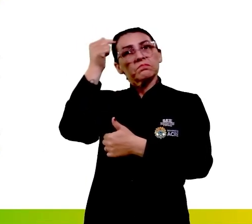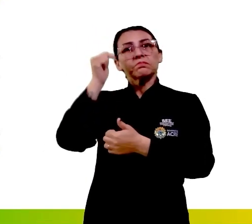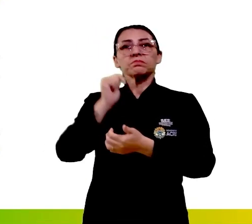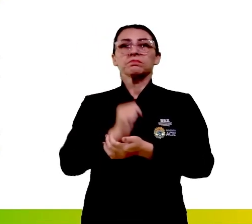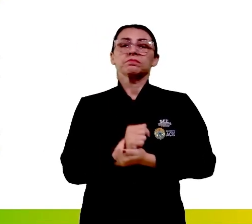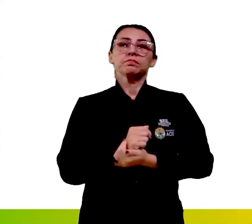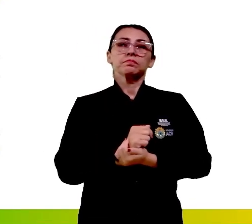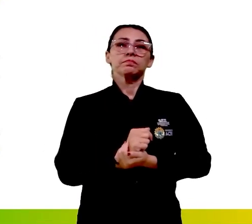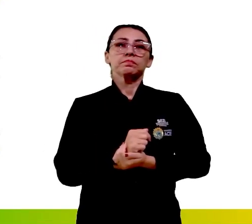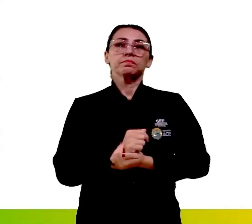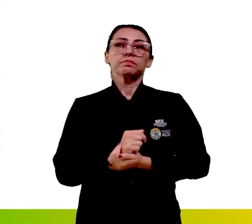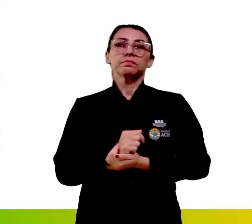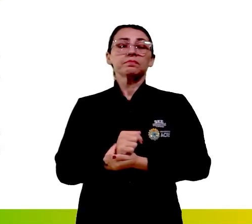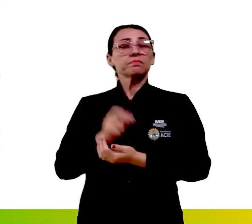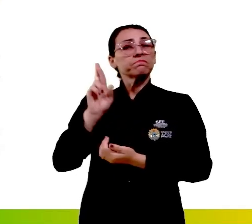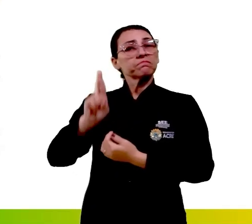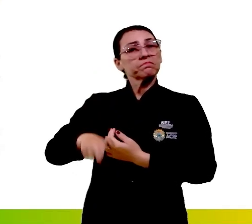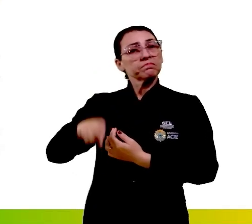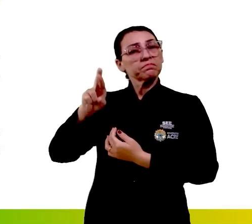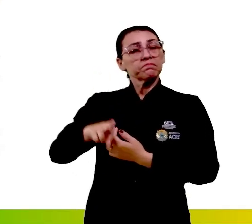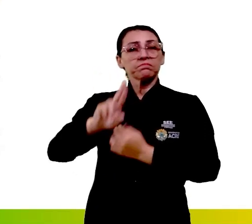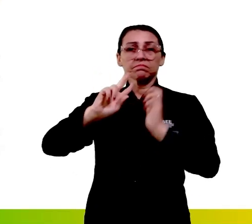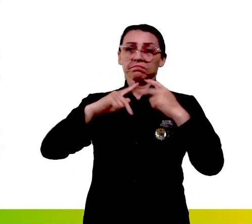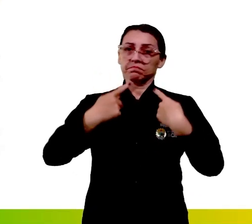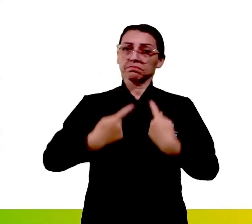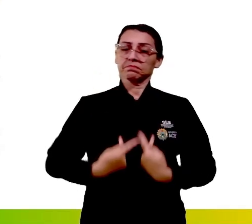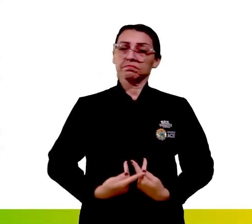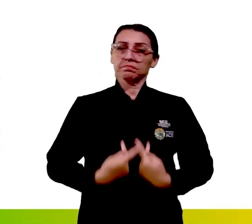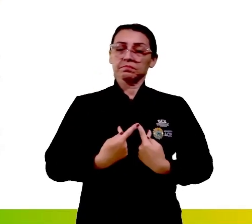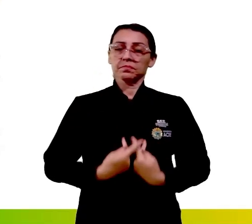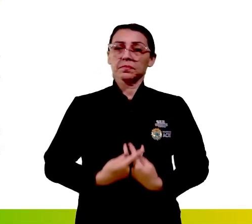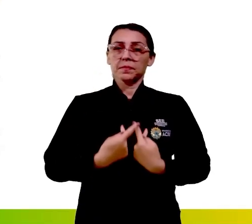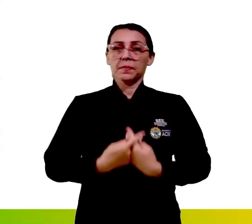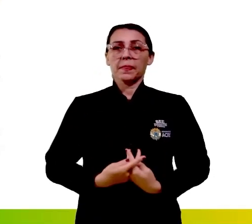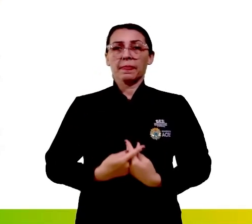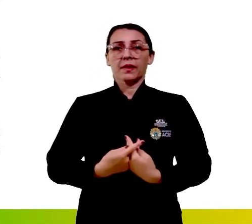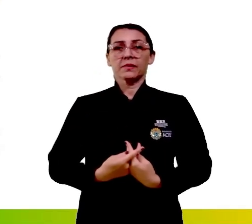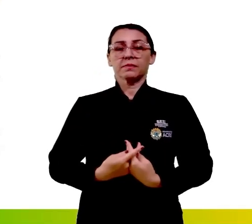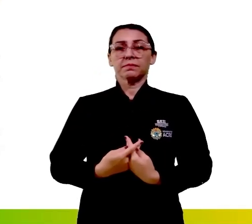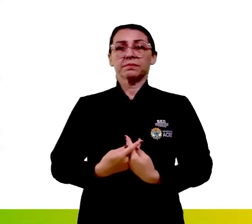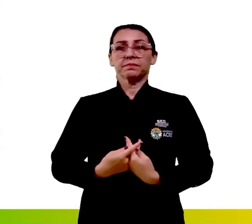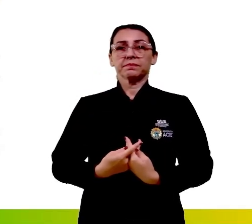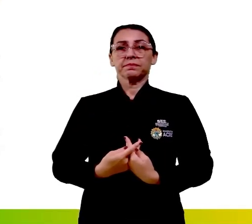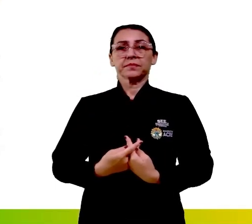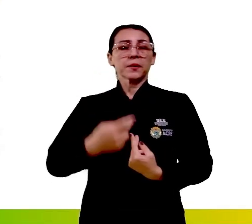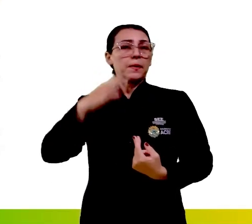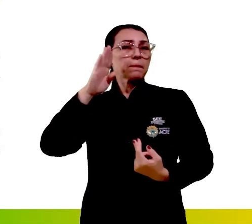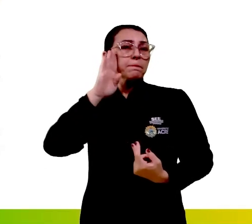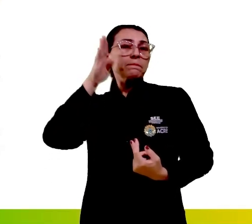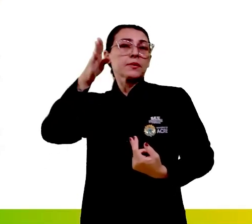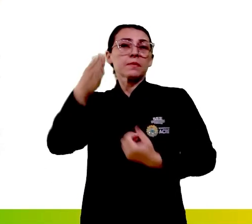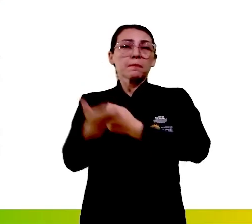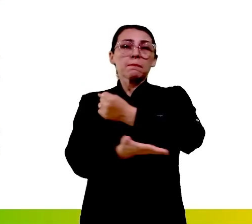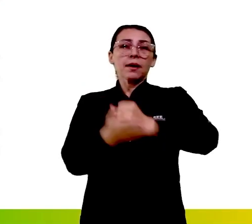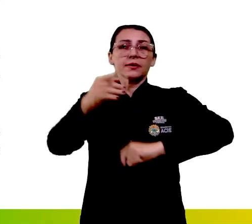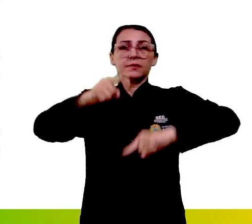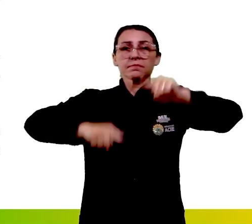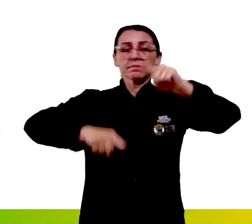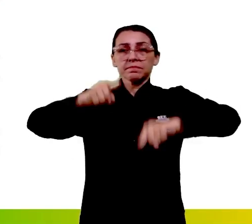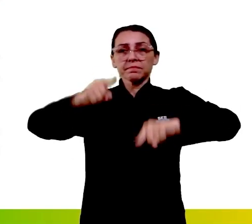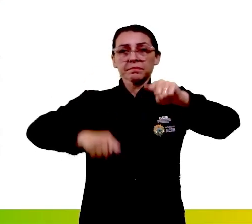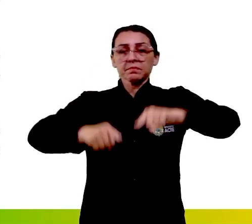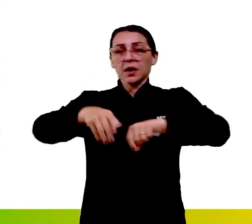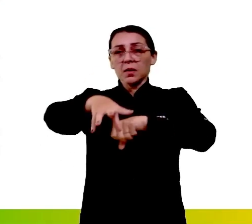racionalismo. A razão humana é elevada como a principal ferramenta